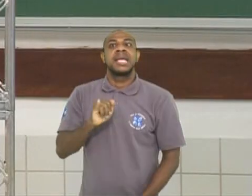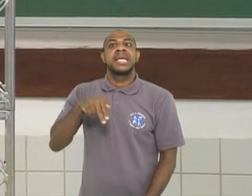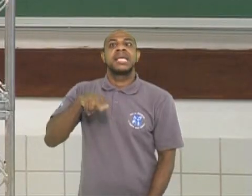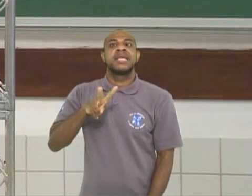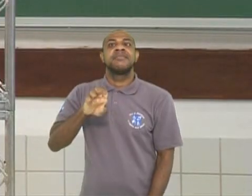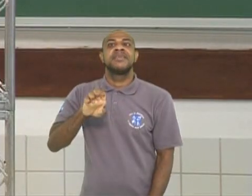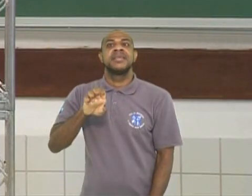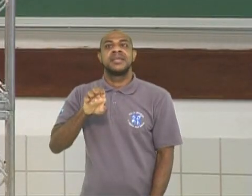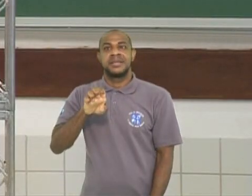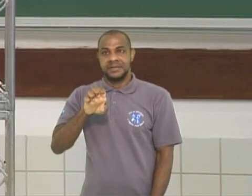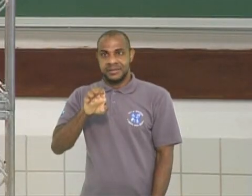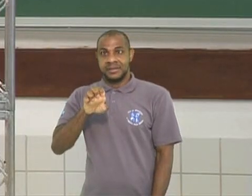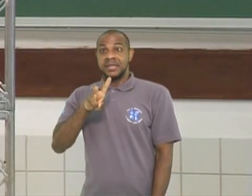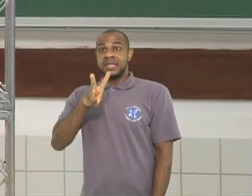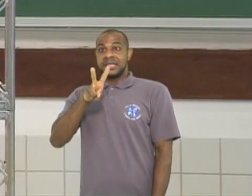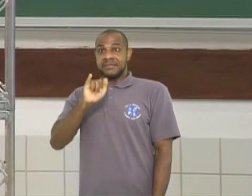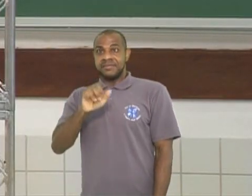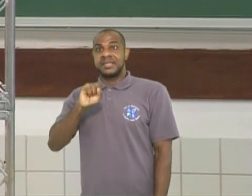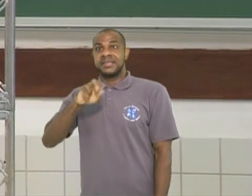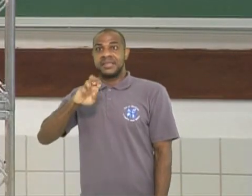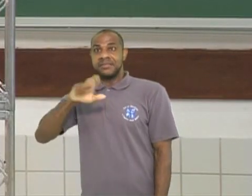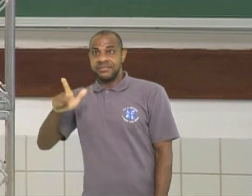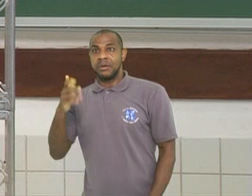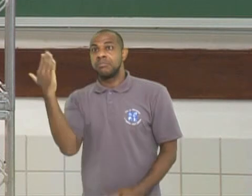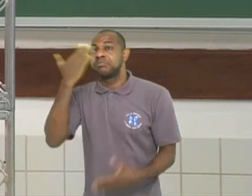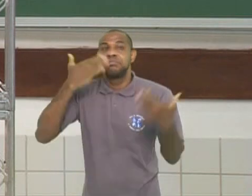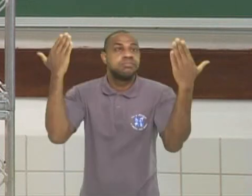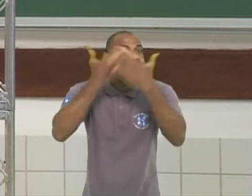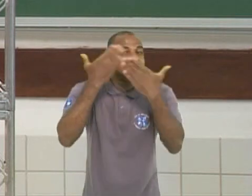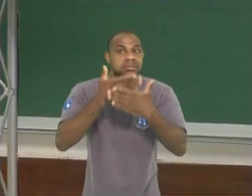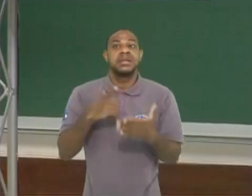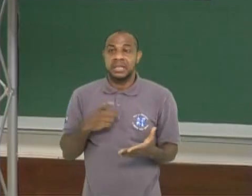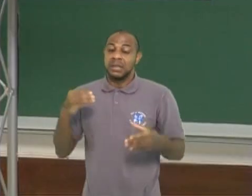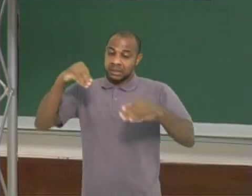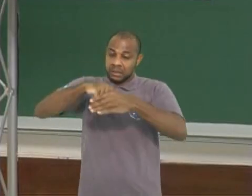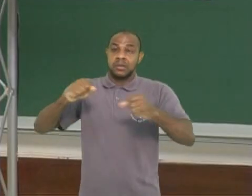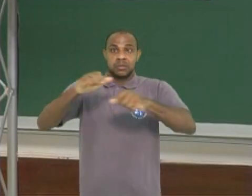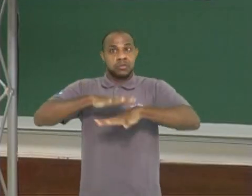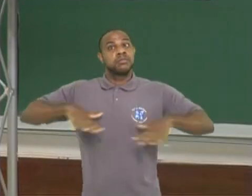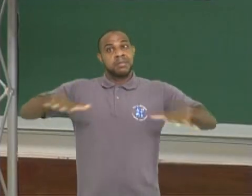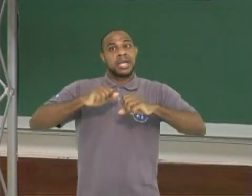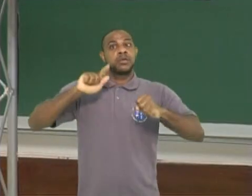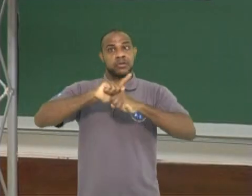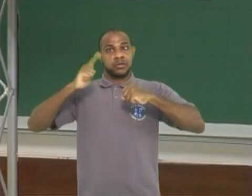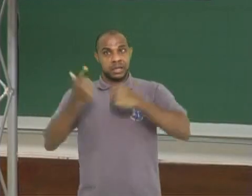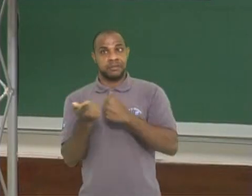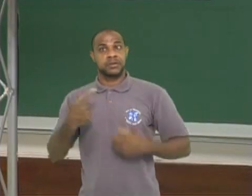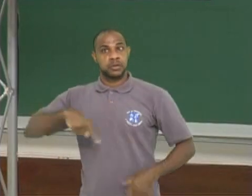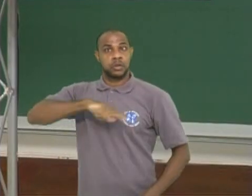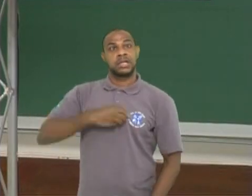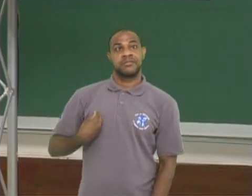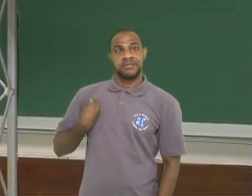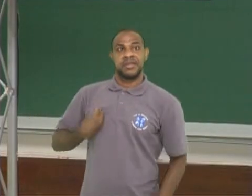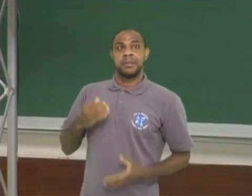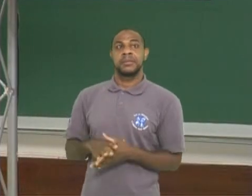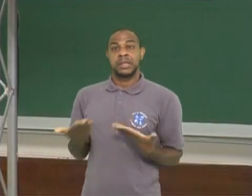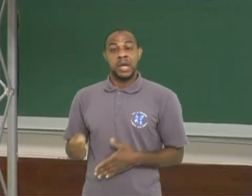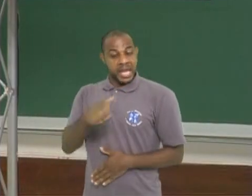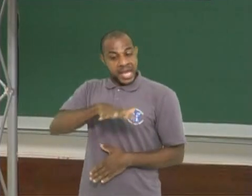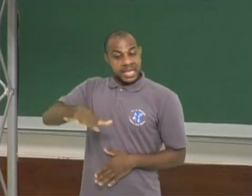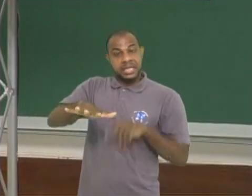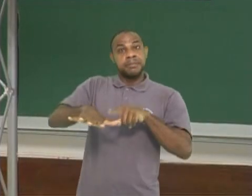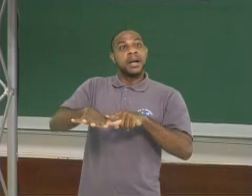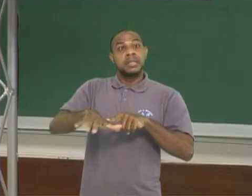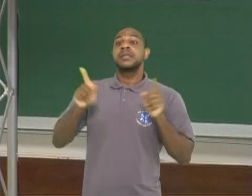fazem parte desse espaço geográfico que nós vivemos. E aí, esse espaço, ele passa